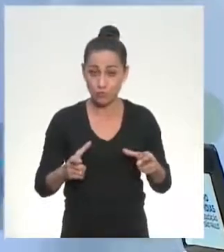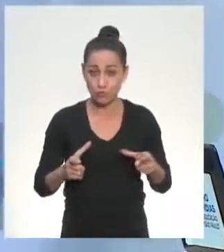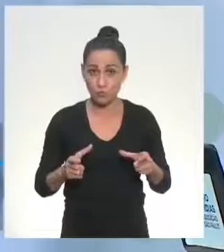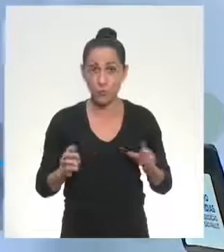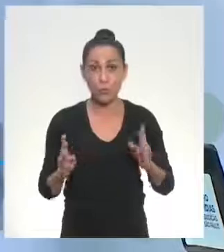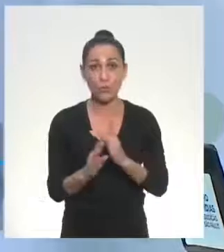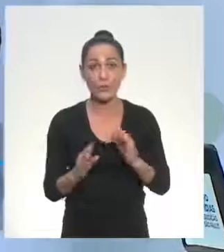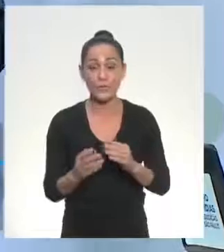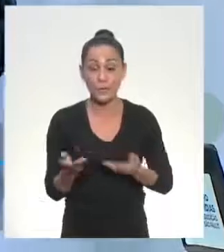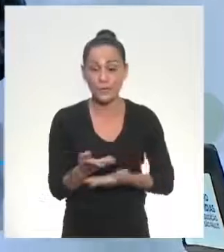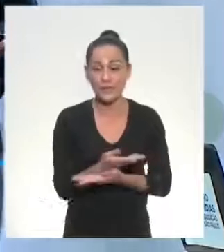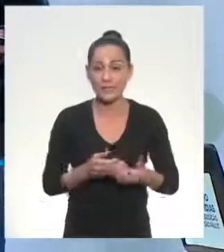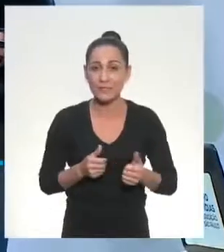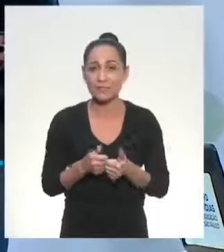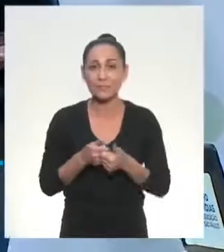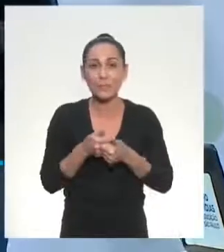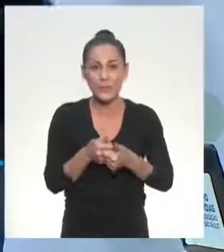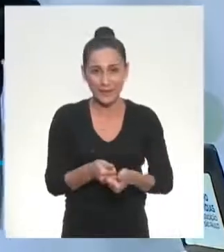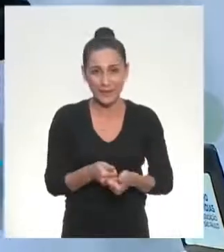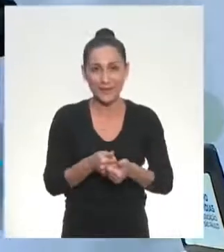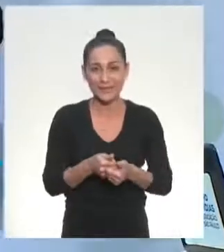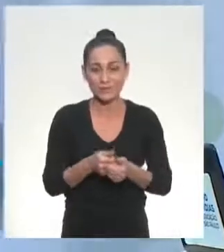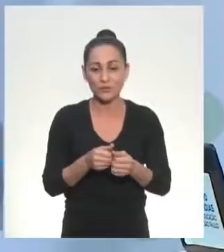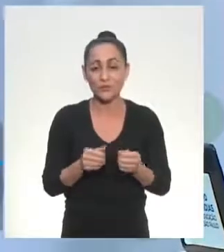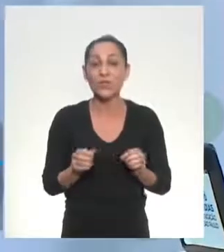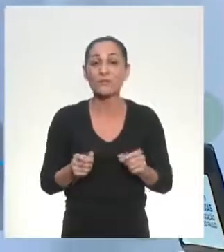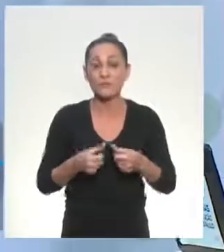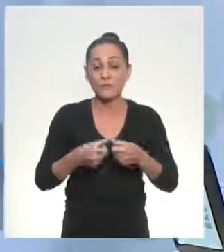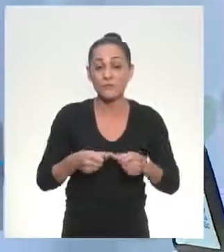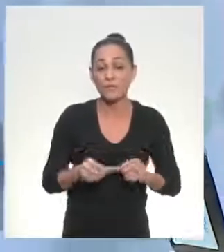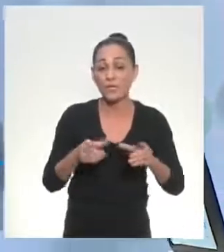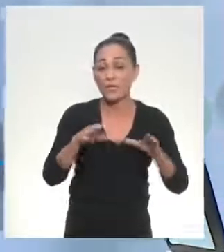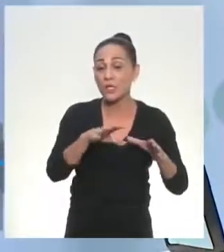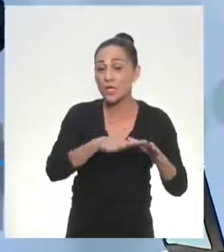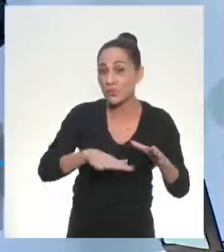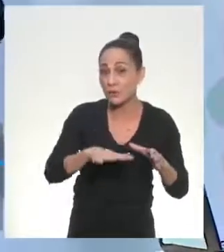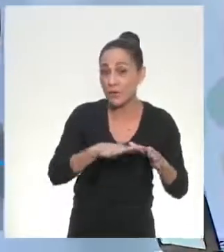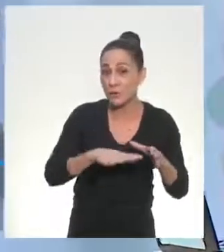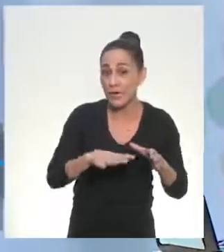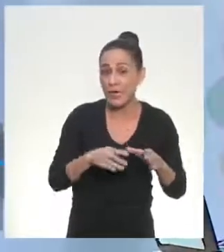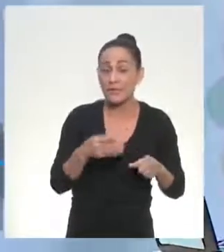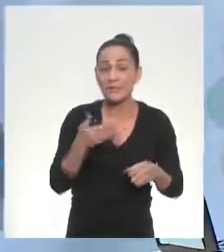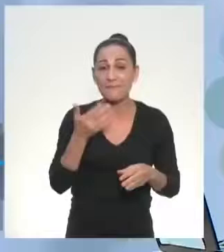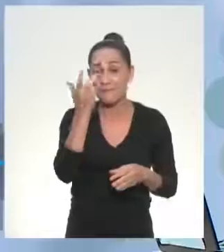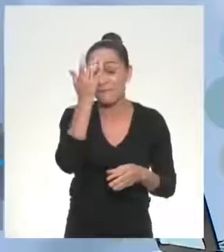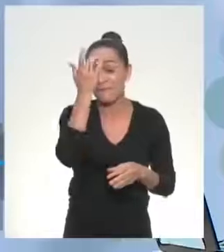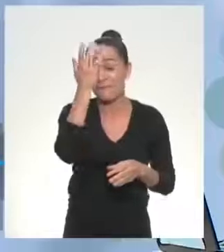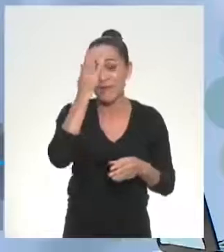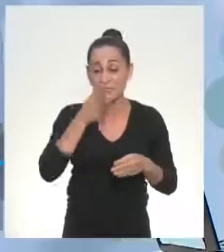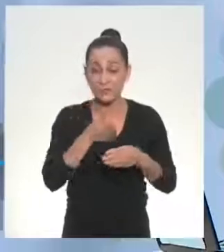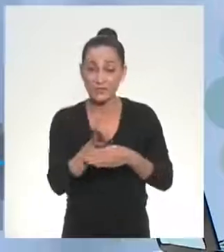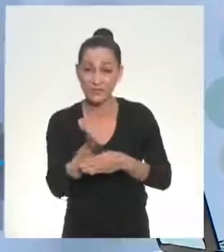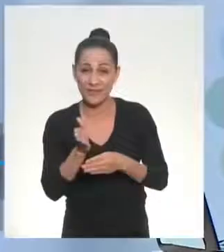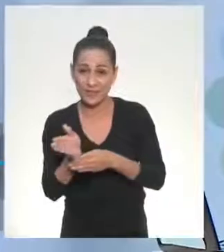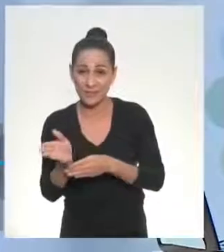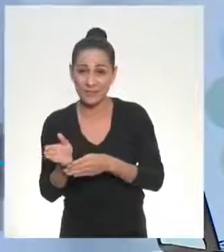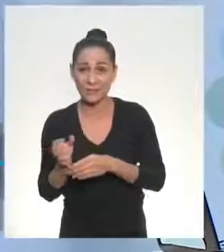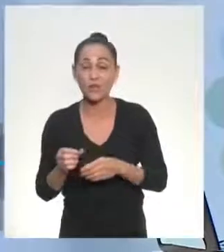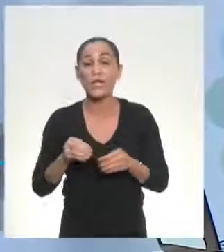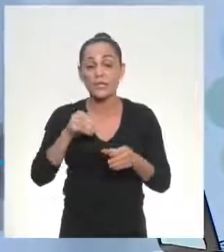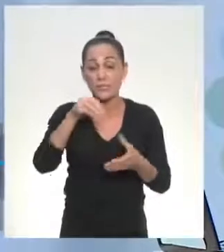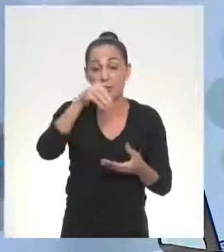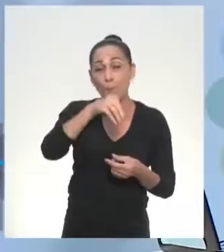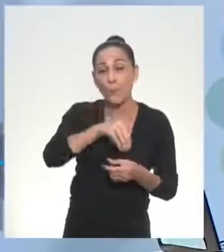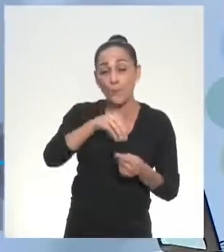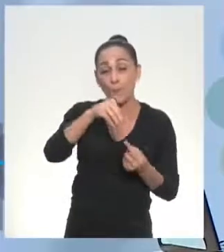próxima. As pessoas acabam se concentrando em locais de melhor, fácil acesso, né, principalmente em pontos